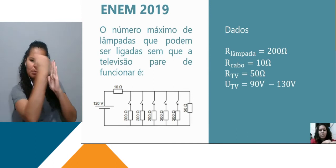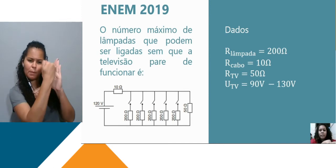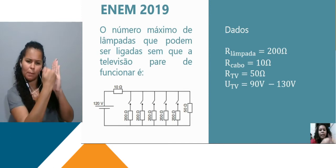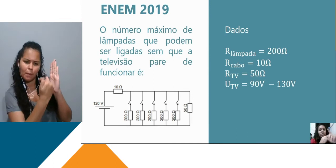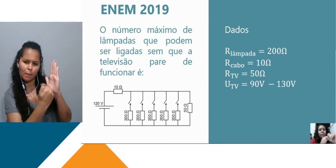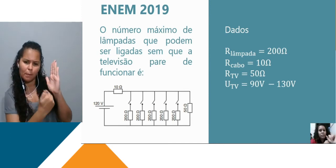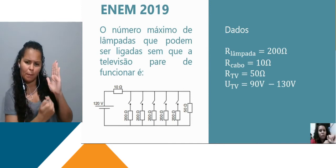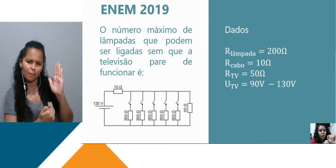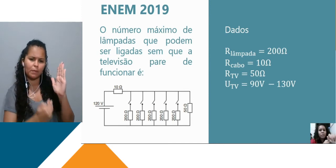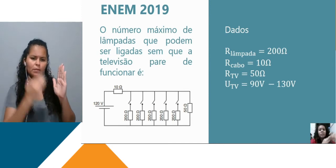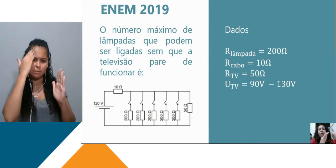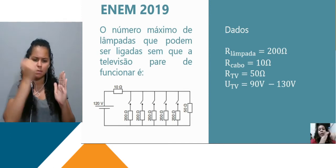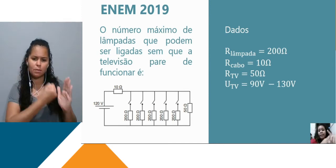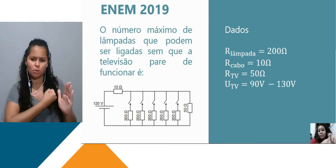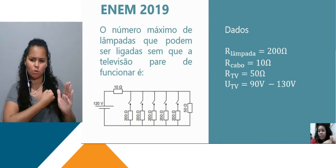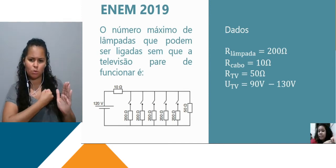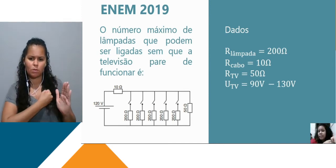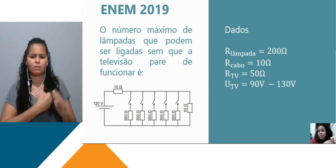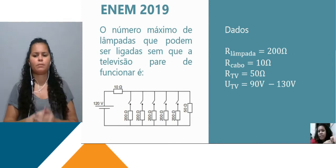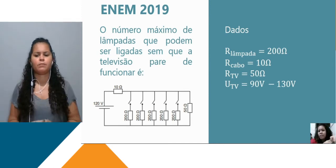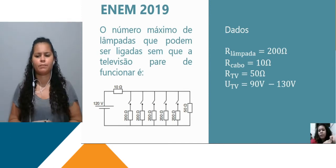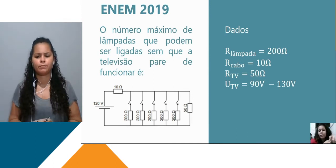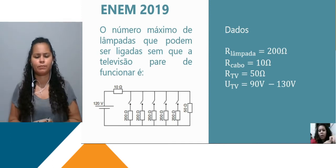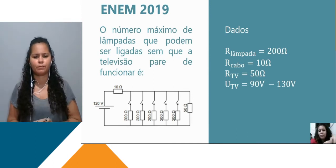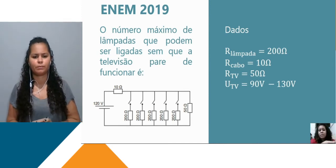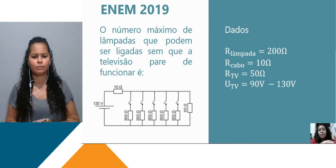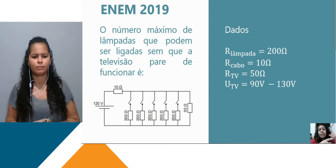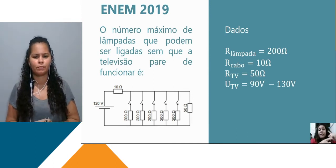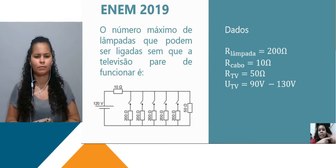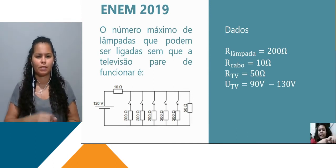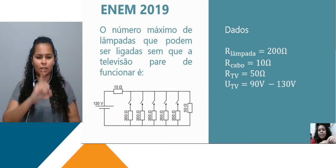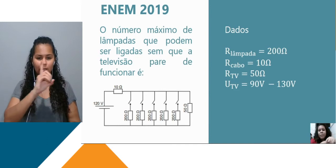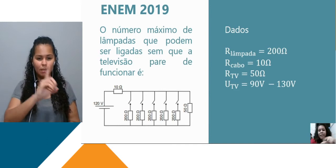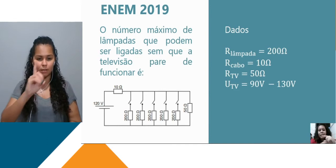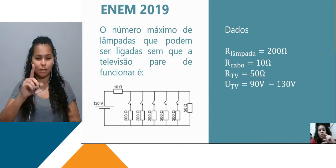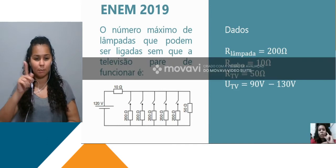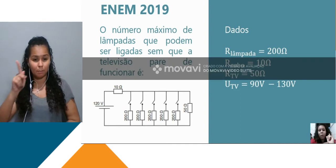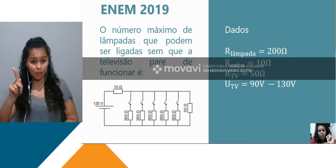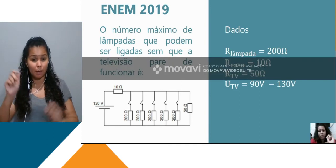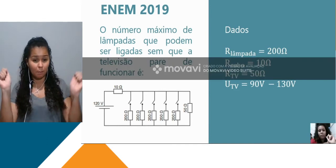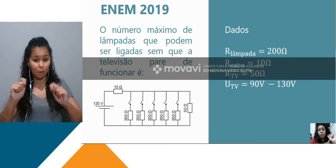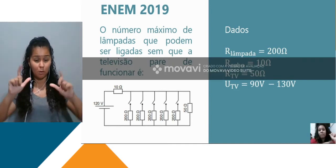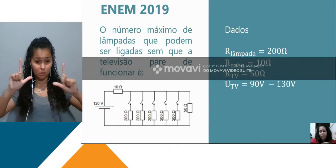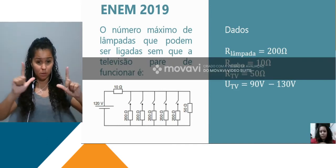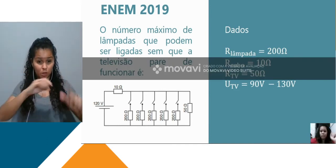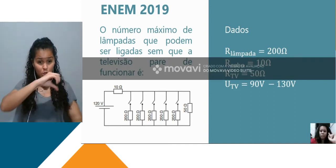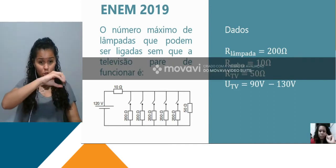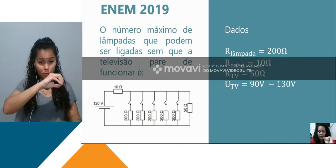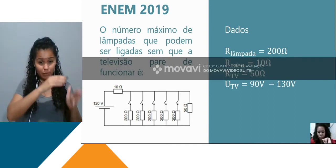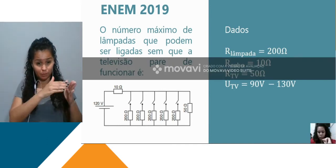mal dimensionado, 10 ohms. Resistência da TV, 50 ohms. E a DDP que a TV suporta, entre